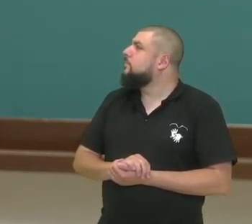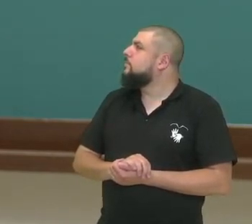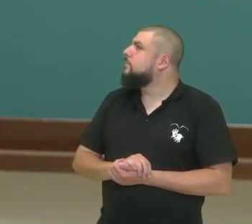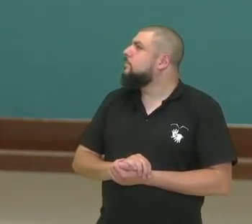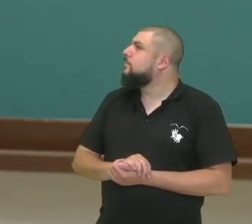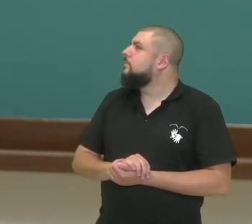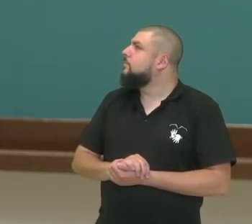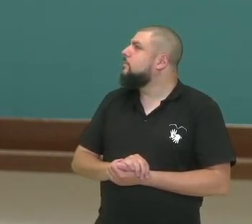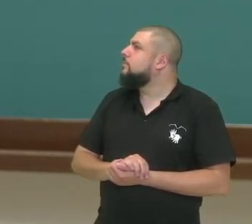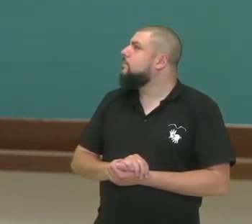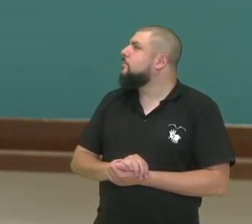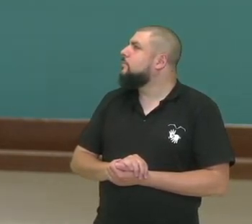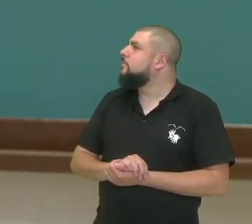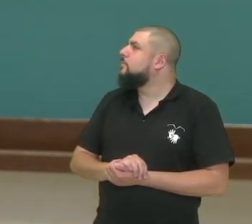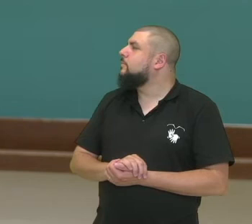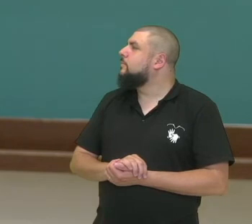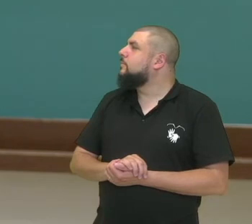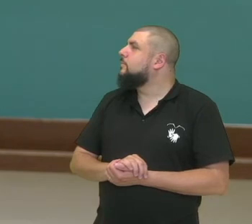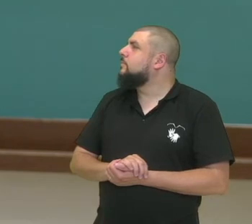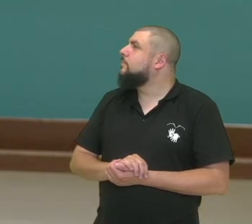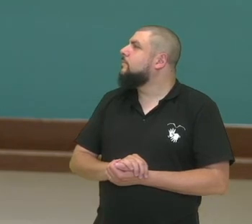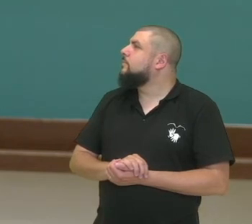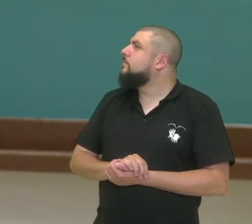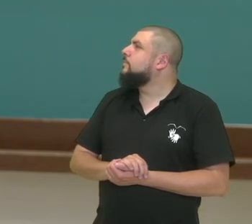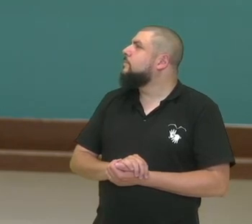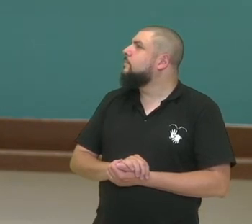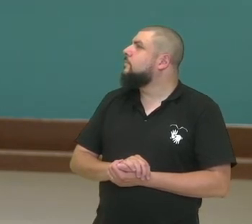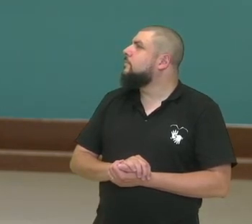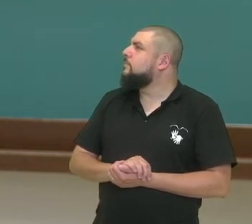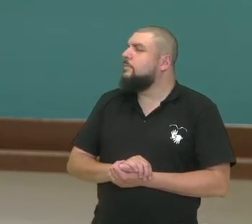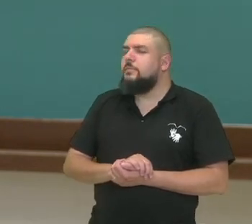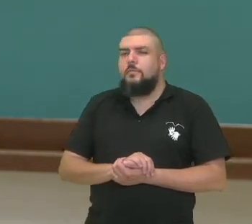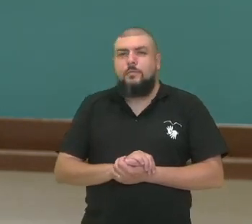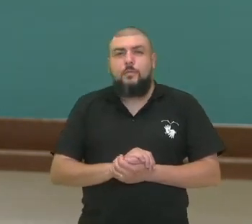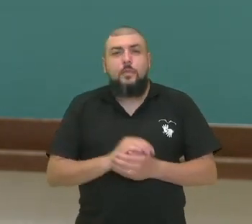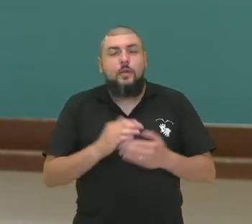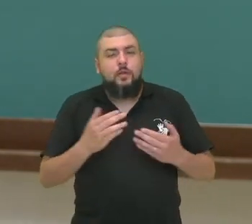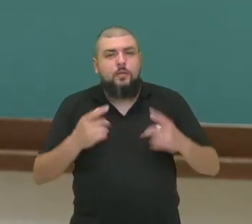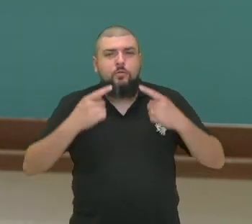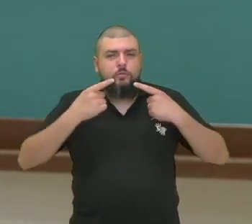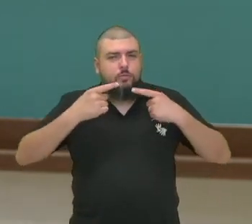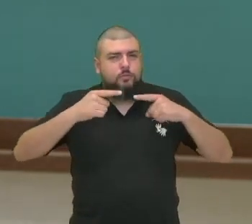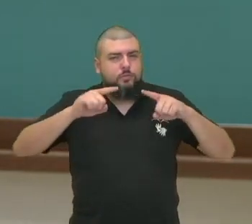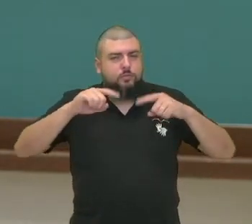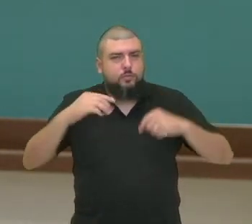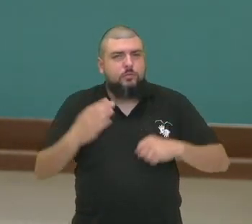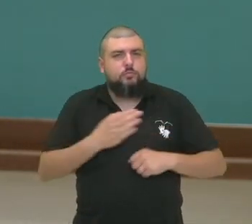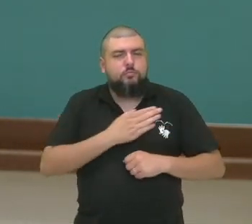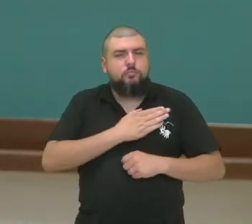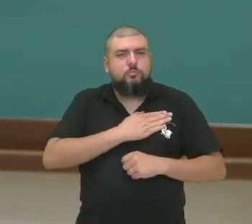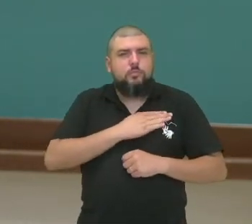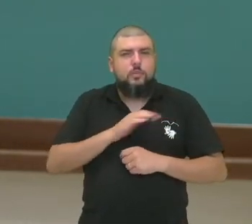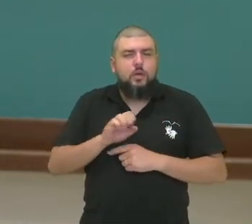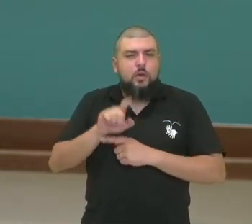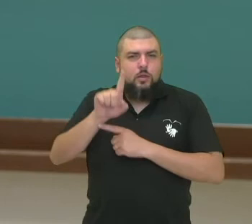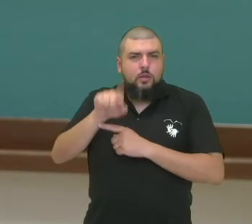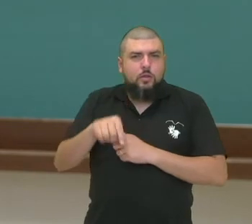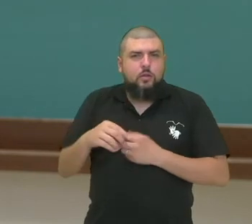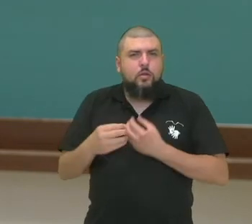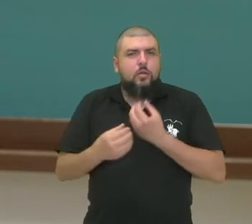povo, seu cotidiano, a sua cultura. Então, eles representam essa